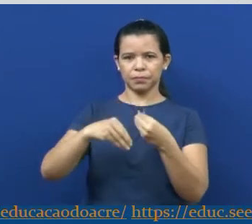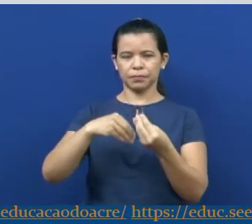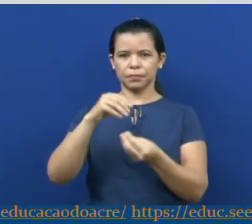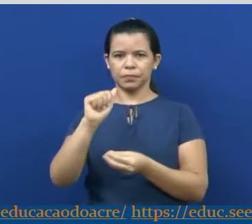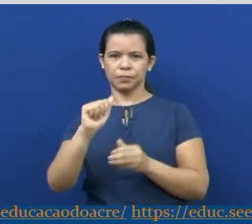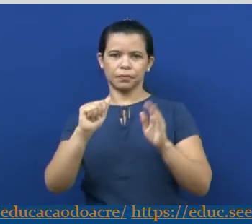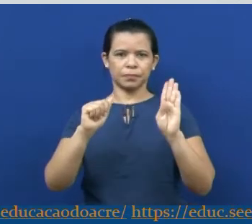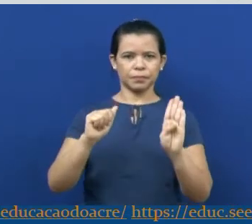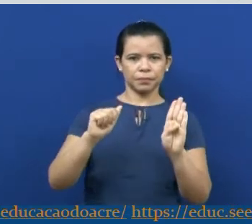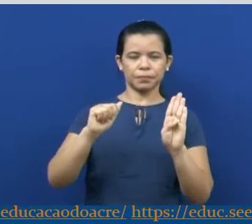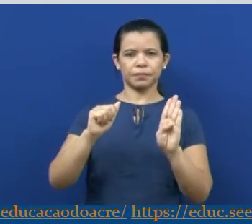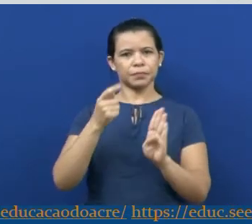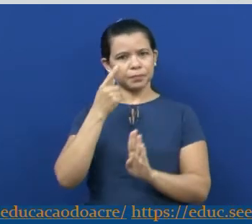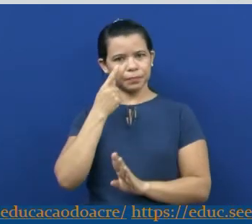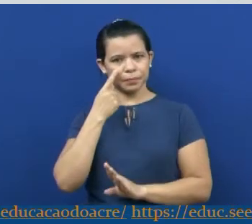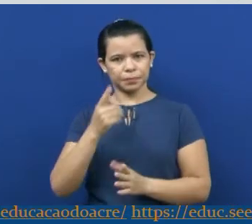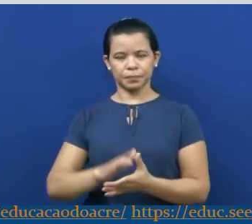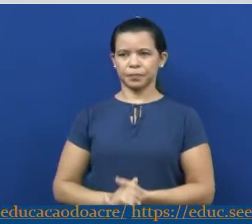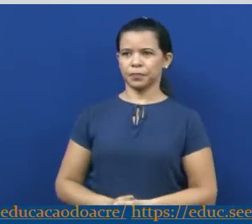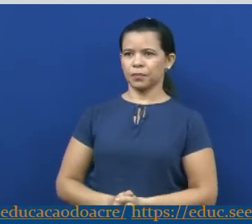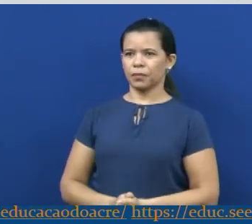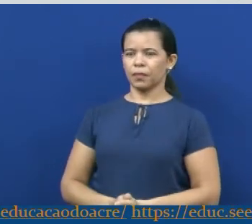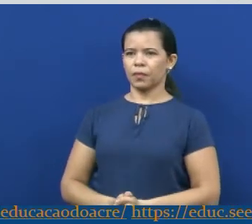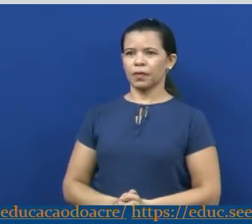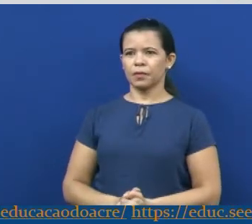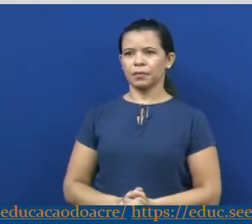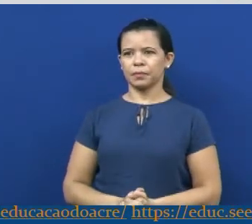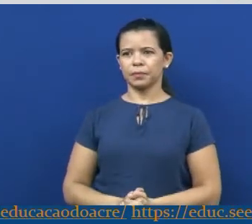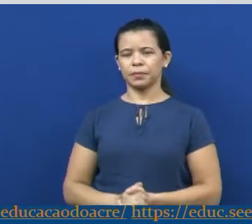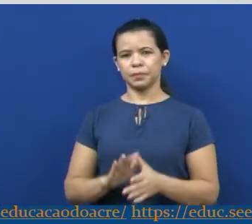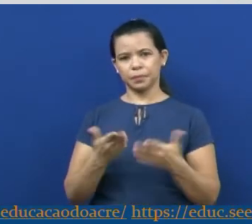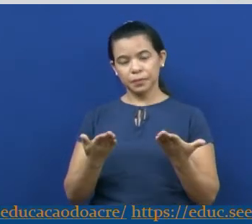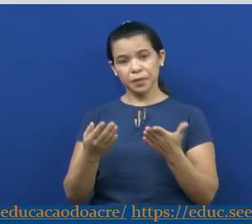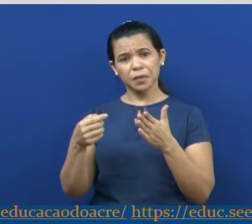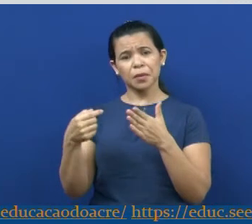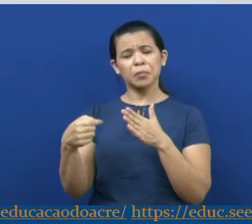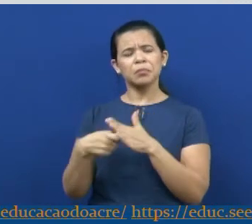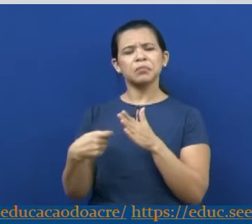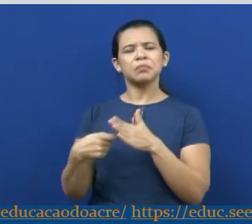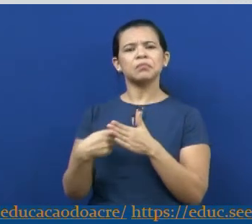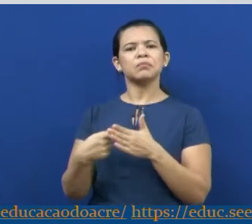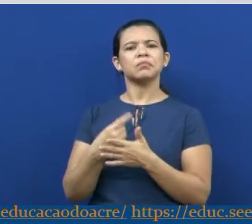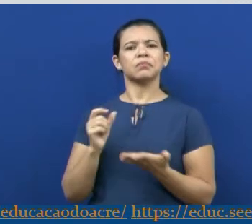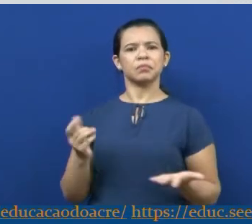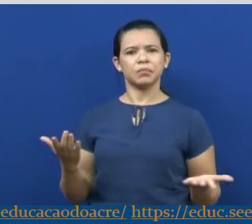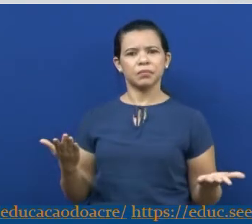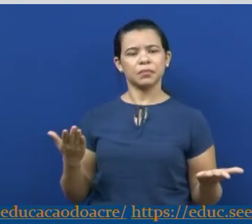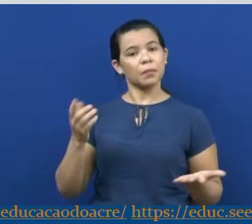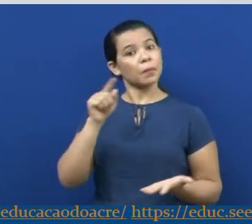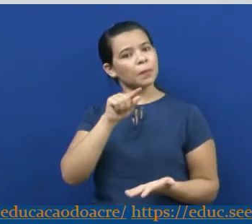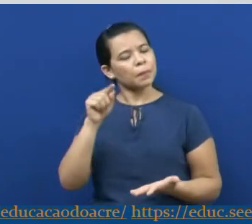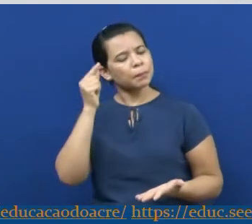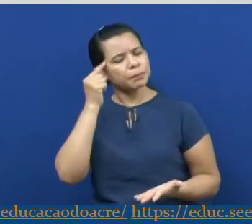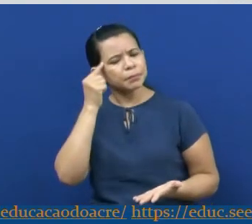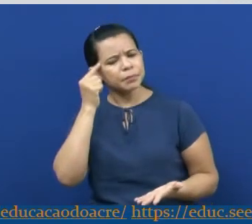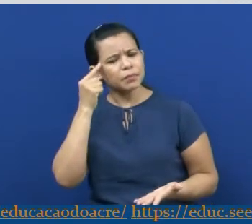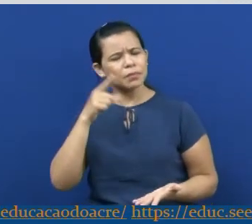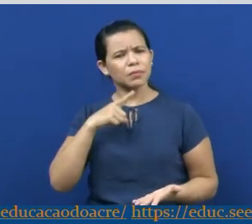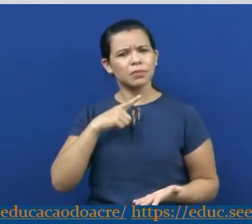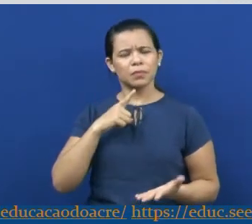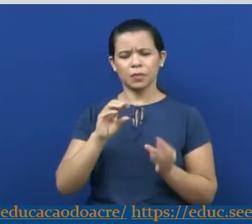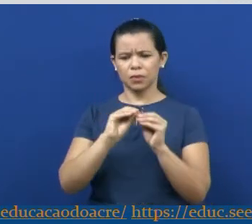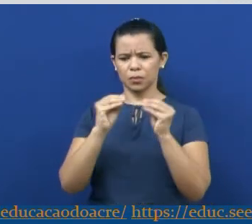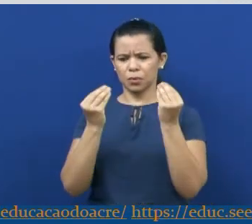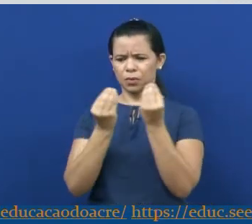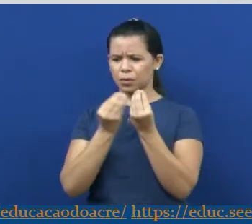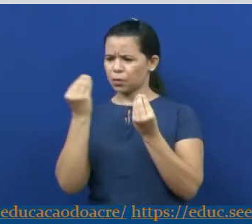Julgue os itens a seguir. Então, olha só, o que a questão está me falando? Supor que existem duas formulações